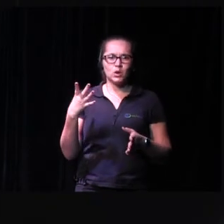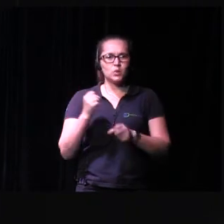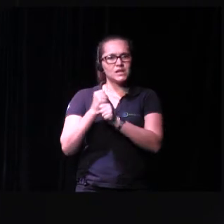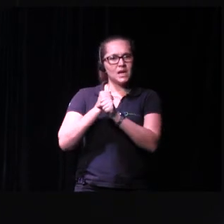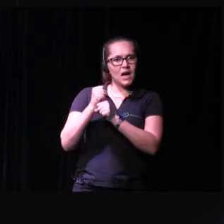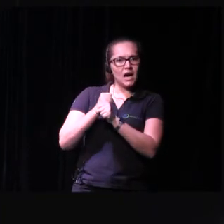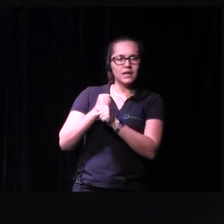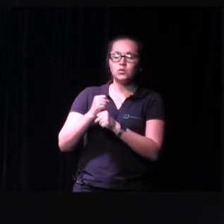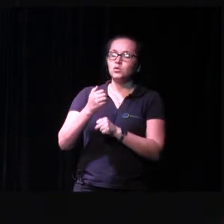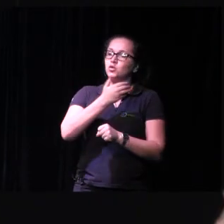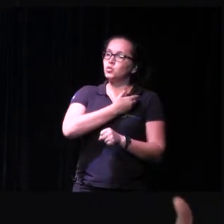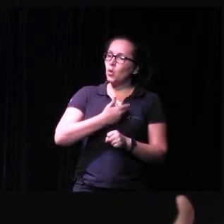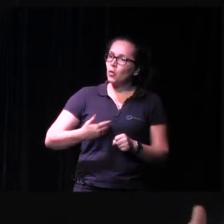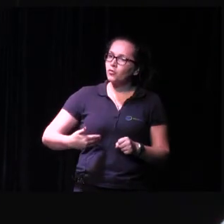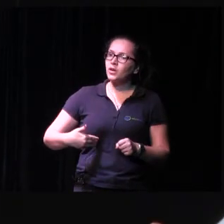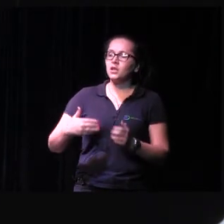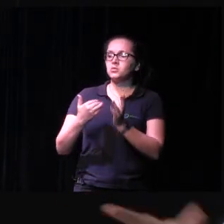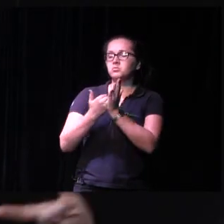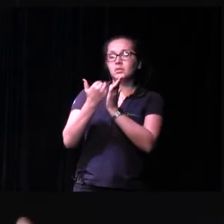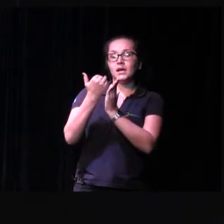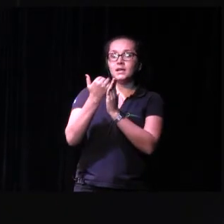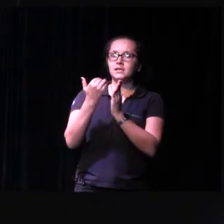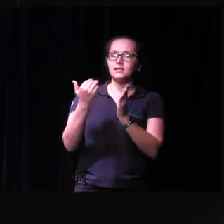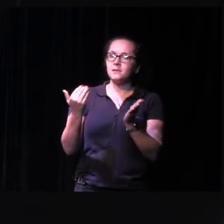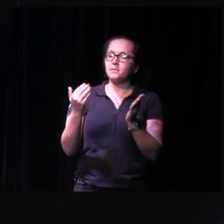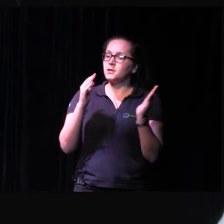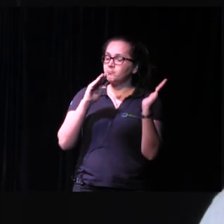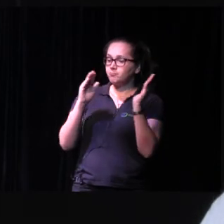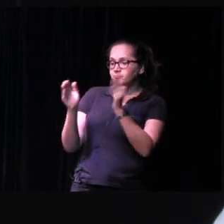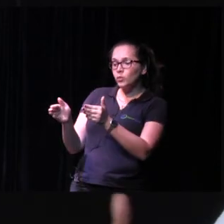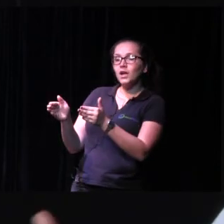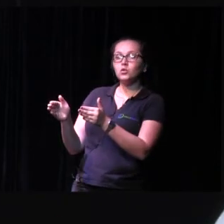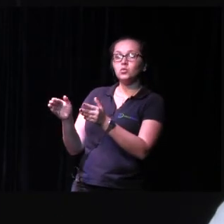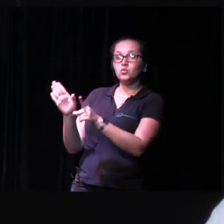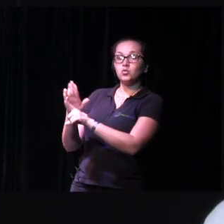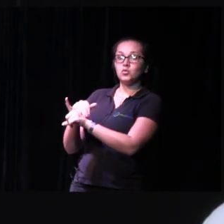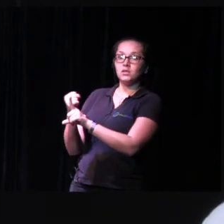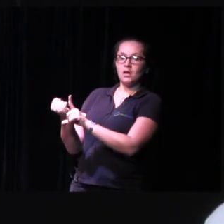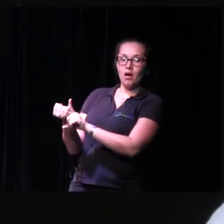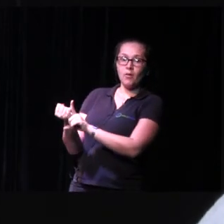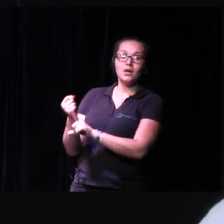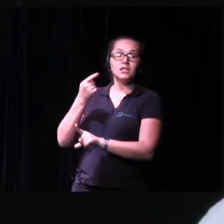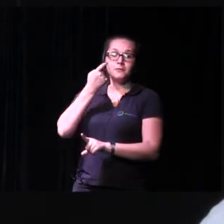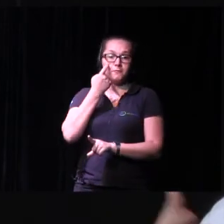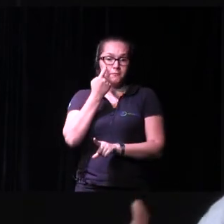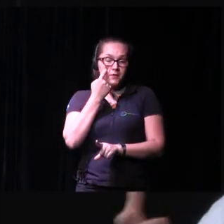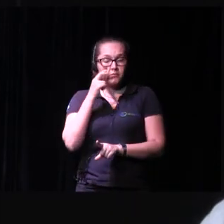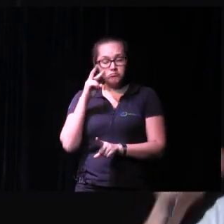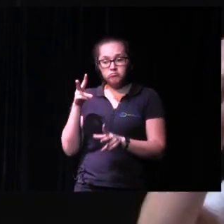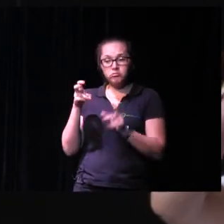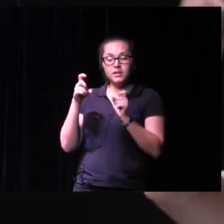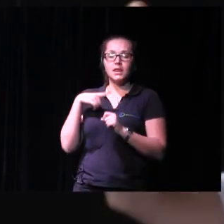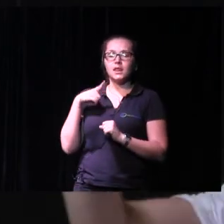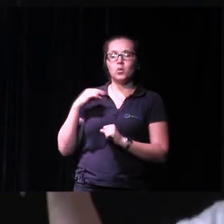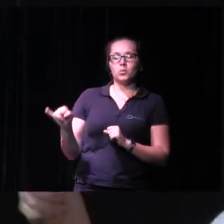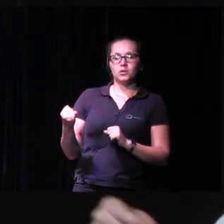12, 14 anos de um governo mais voltado para o social, digamos assim, a gente vê